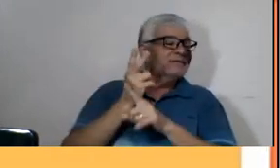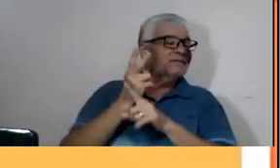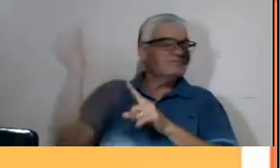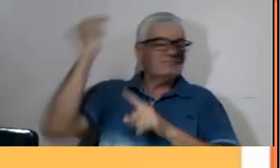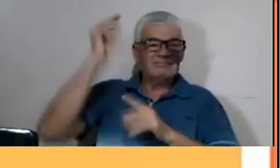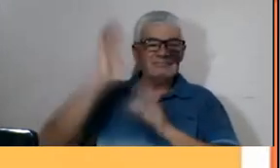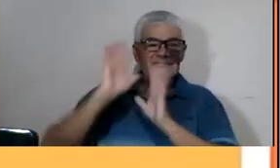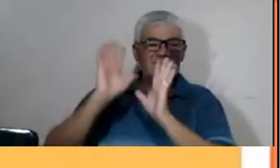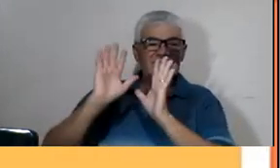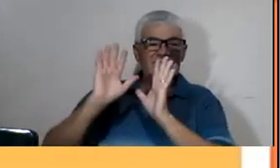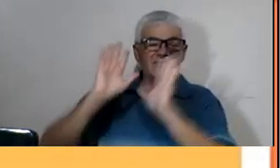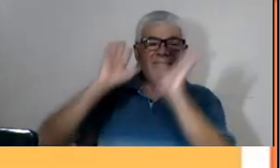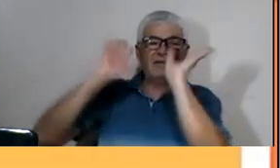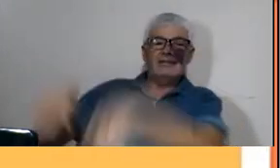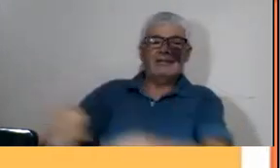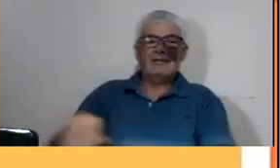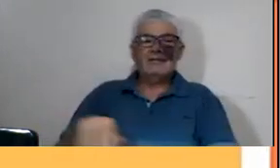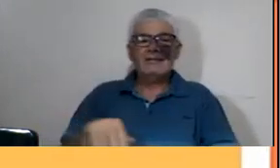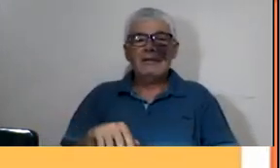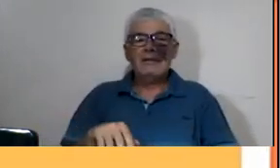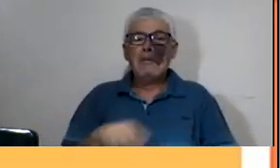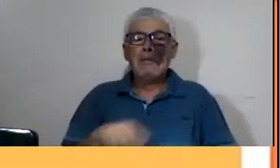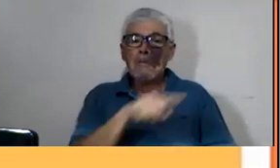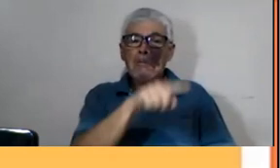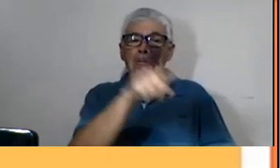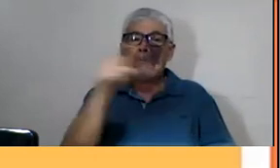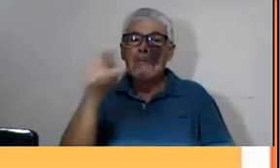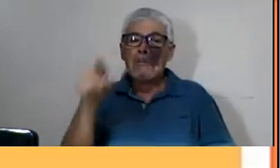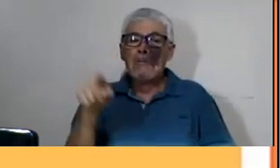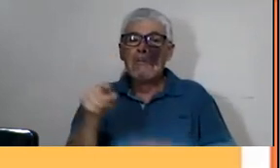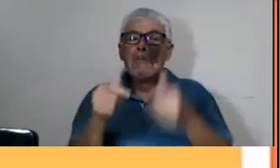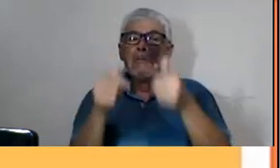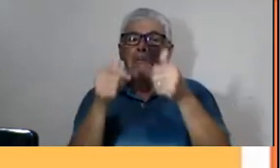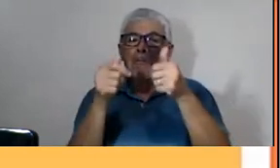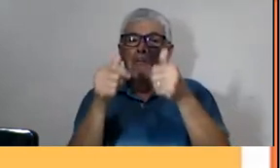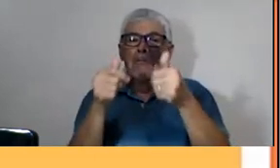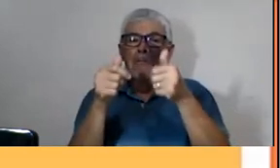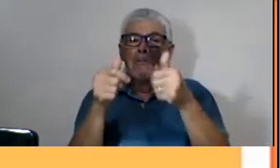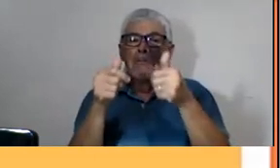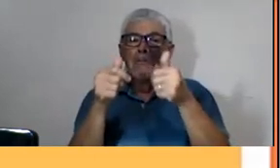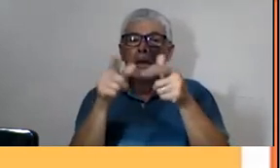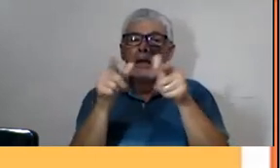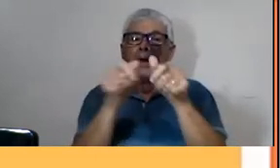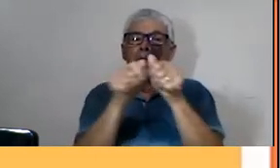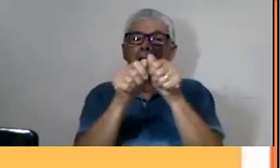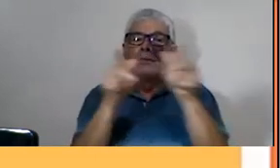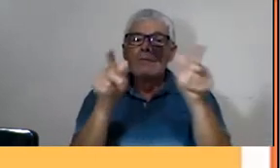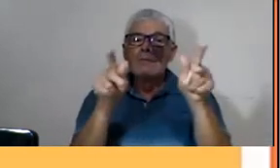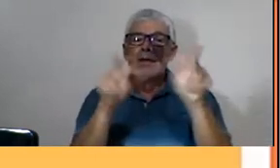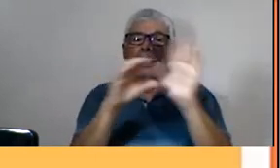então maciço não, era de folhado a ouro, mesmo assim. Então, quando batia o sol, assim, aquilo lá reluzia até